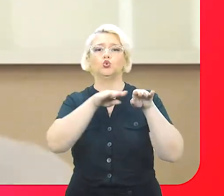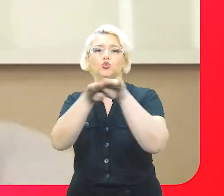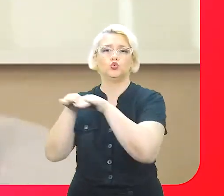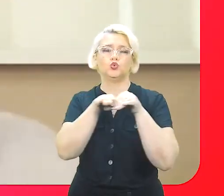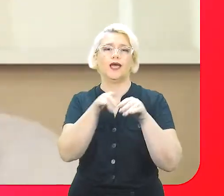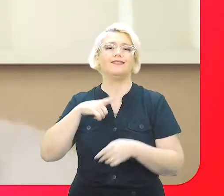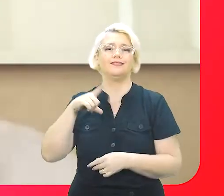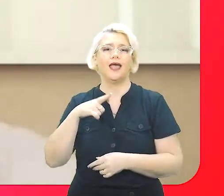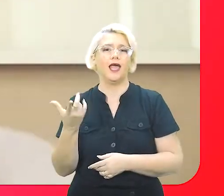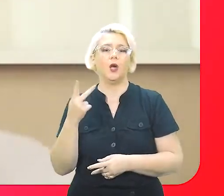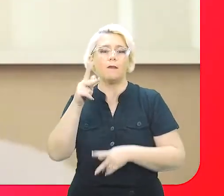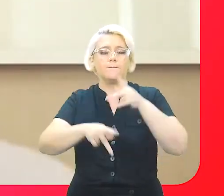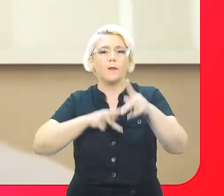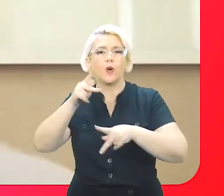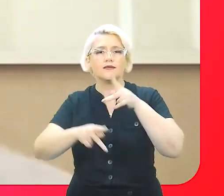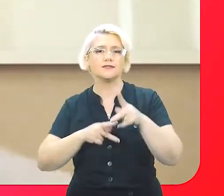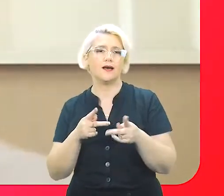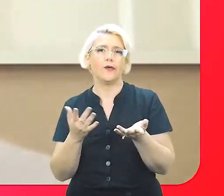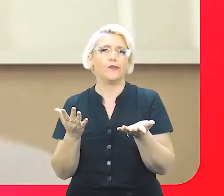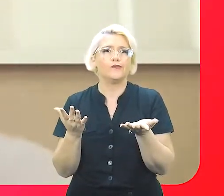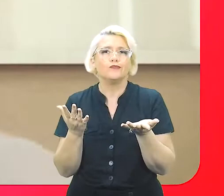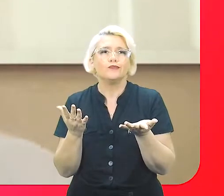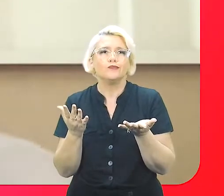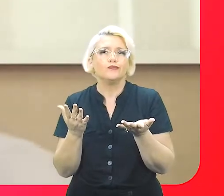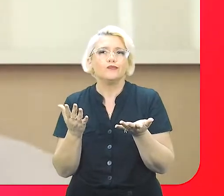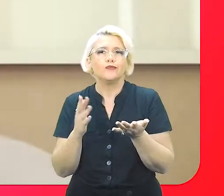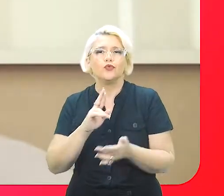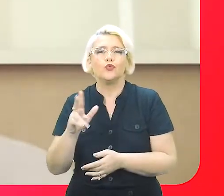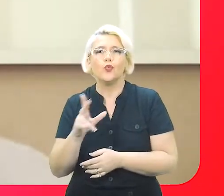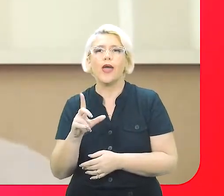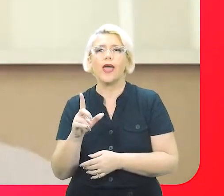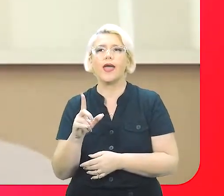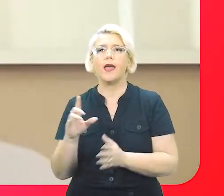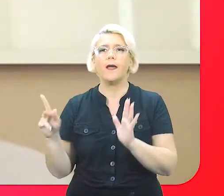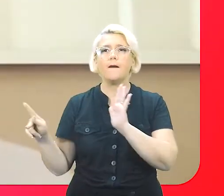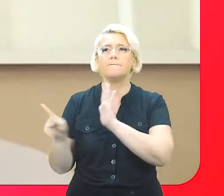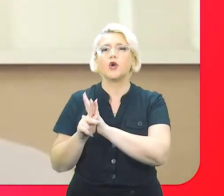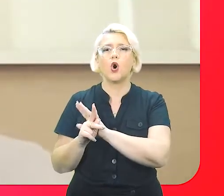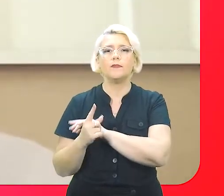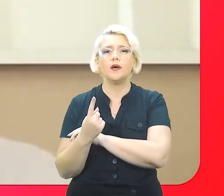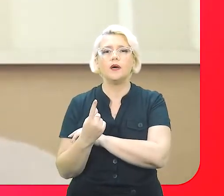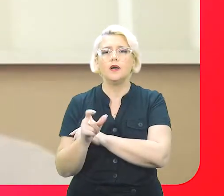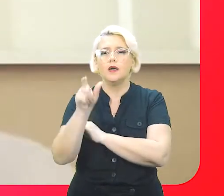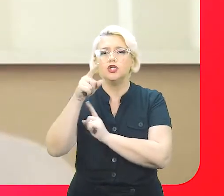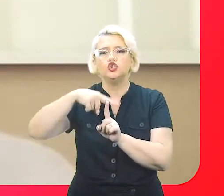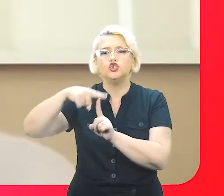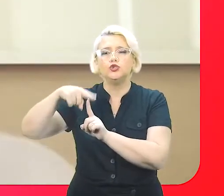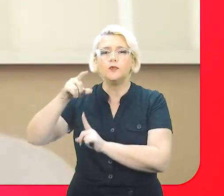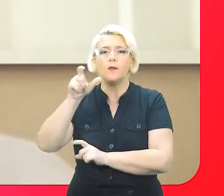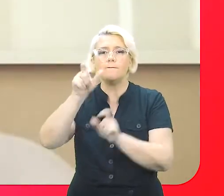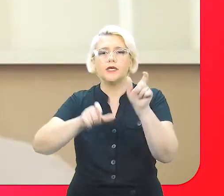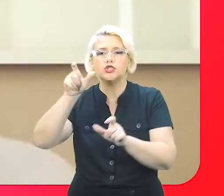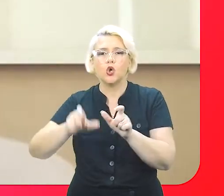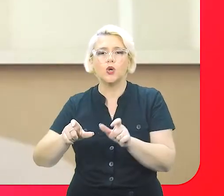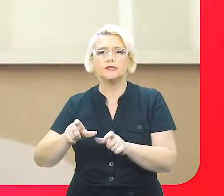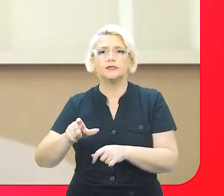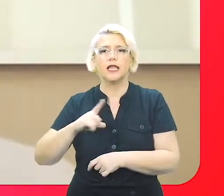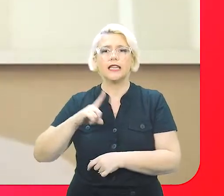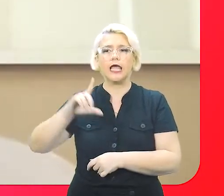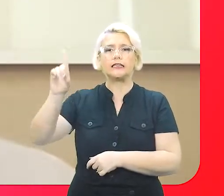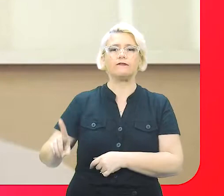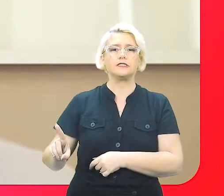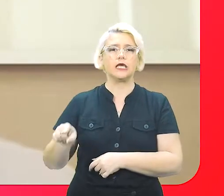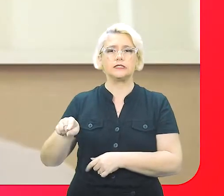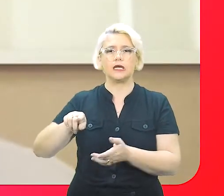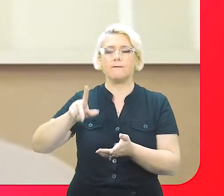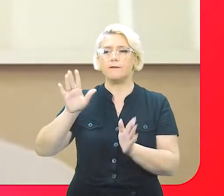tem uma população que não é constituída de pessoas consideradas pessoas com